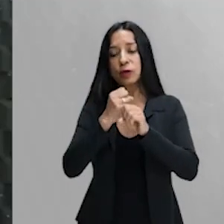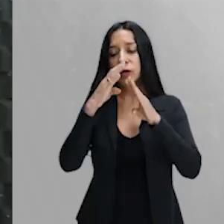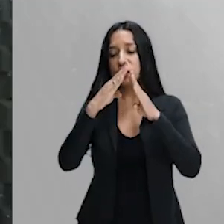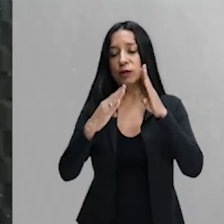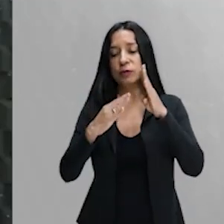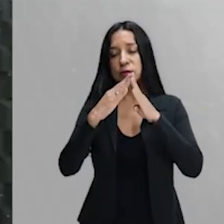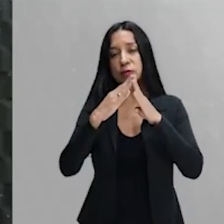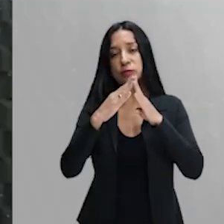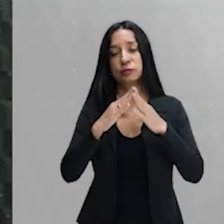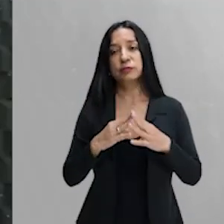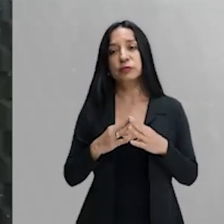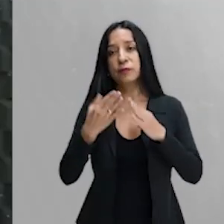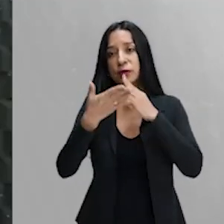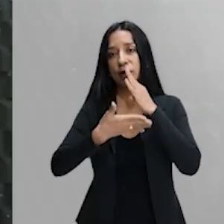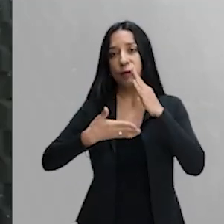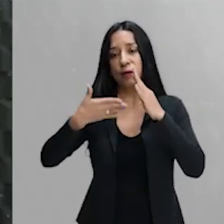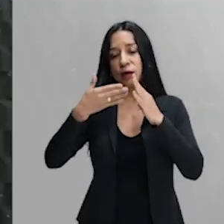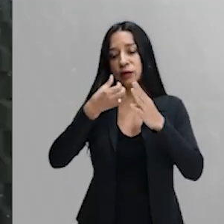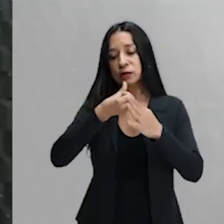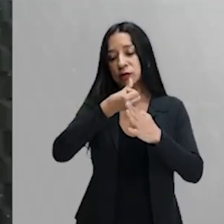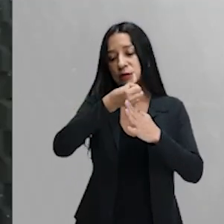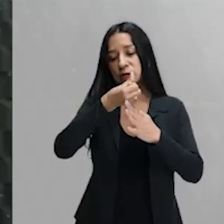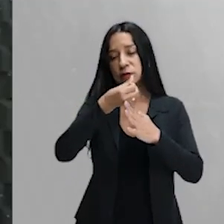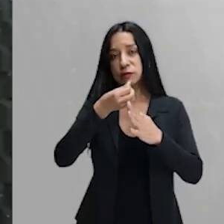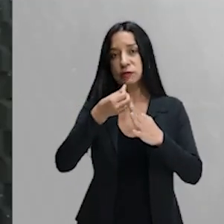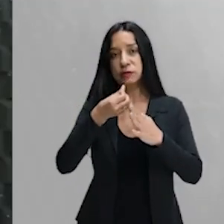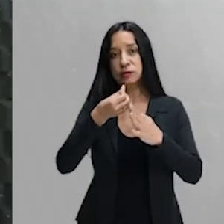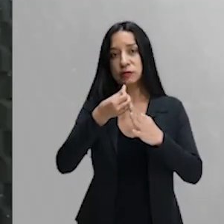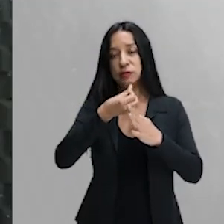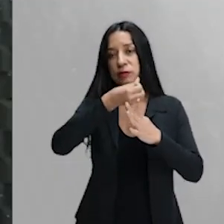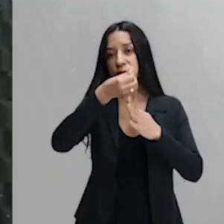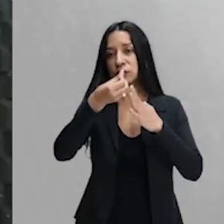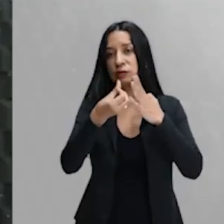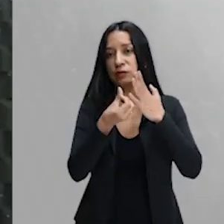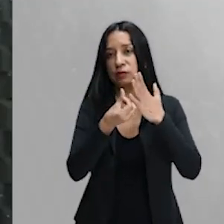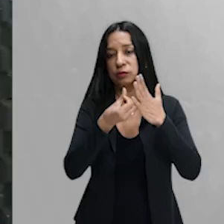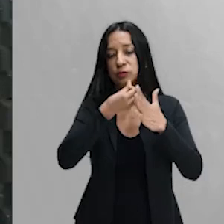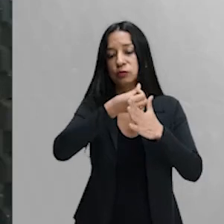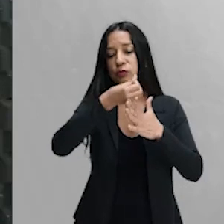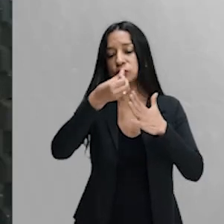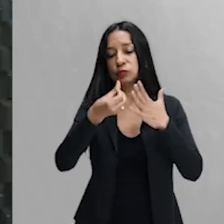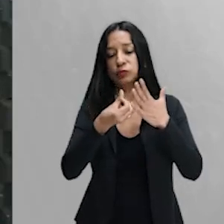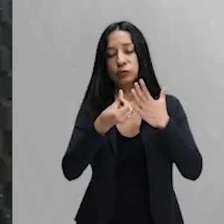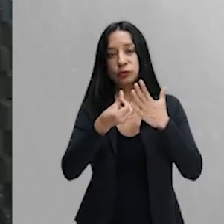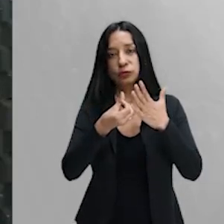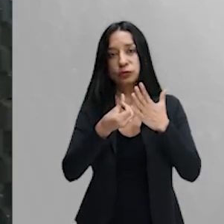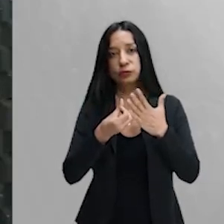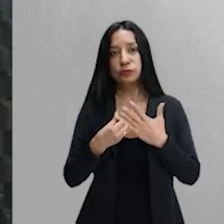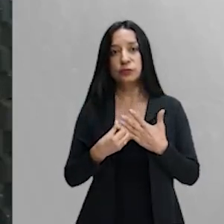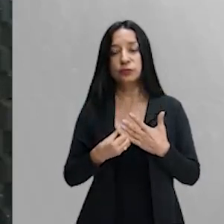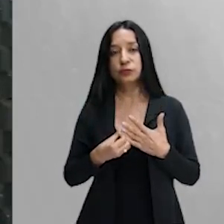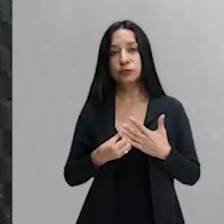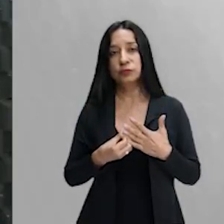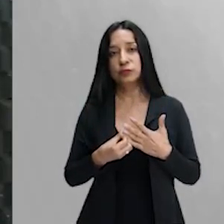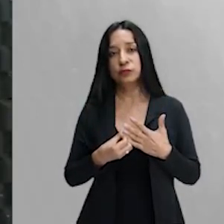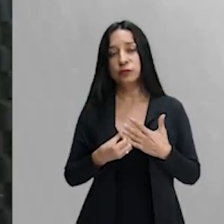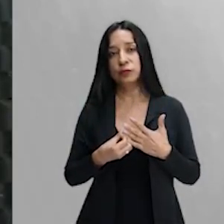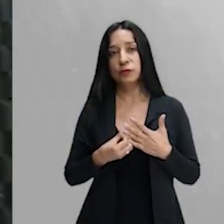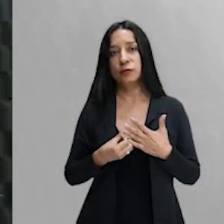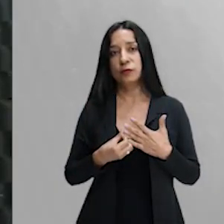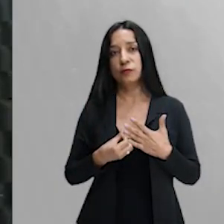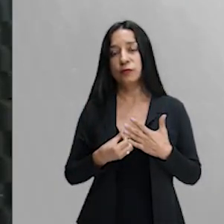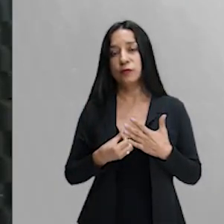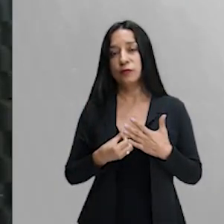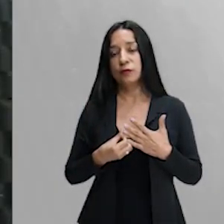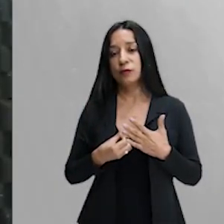aqui, ó, tá? Que a base é um hexágono regular. Beleza, nós temos aqui a aresta lateral